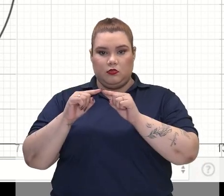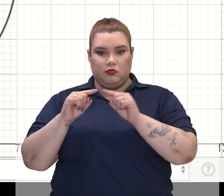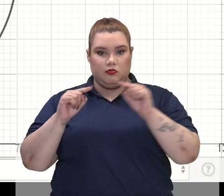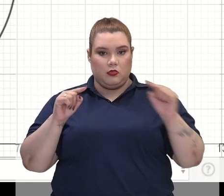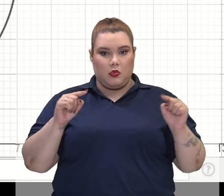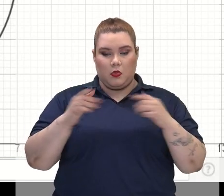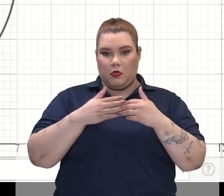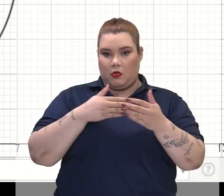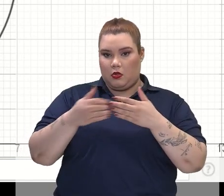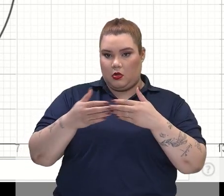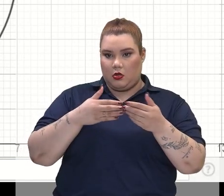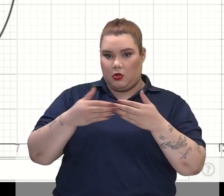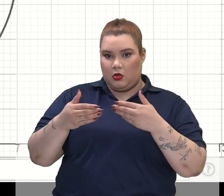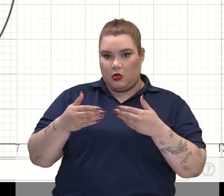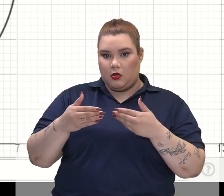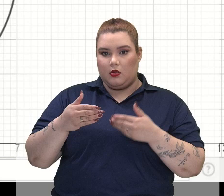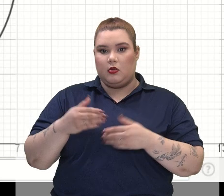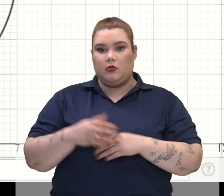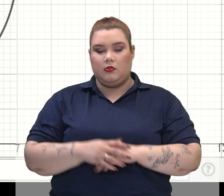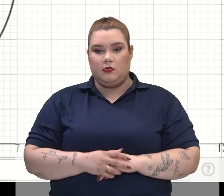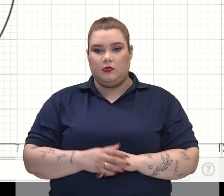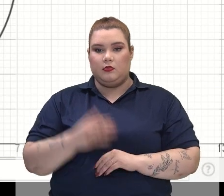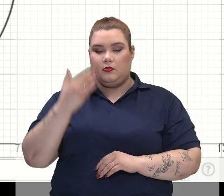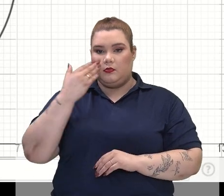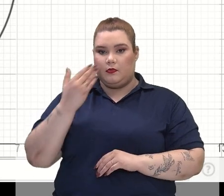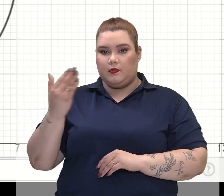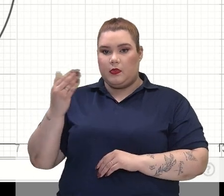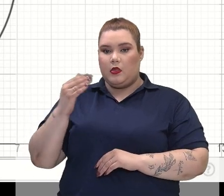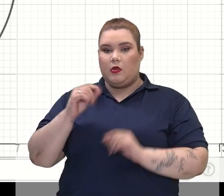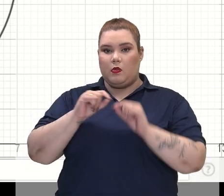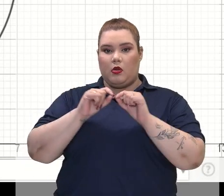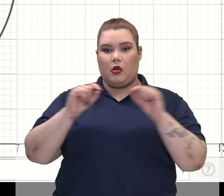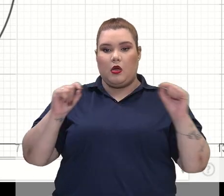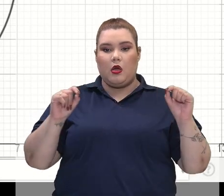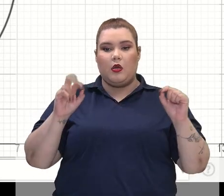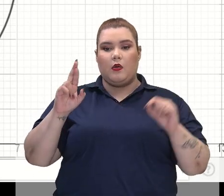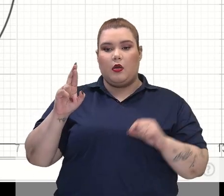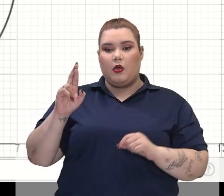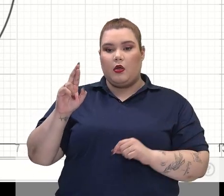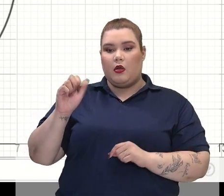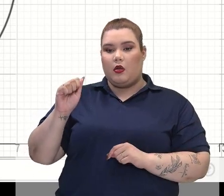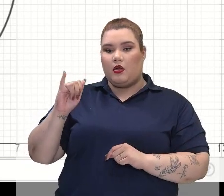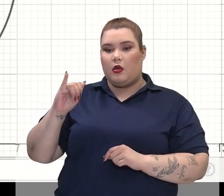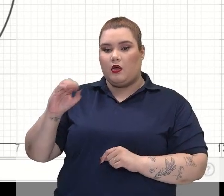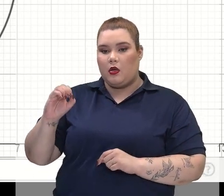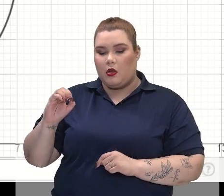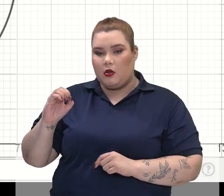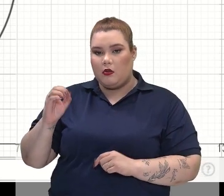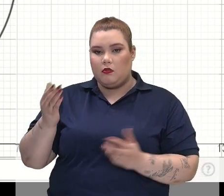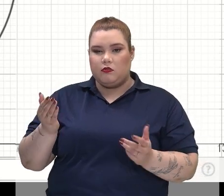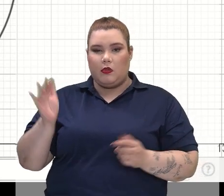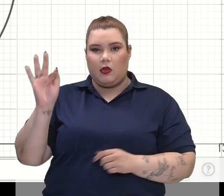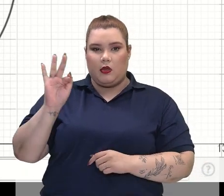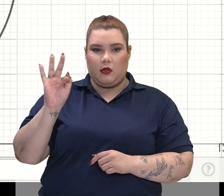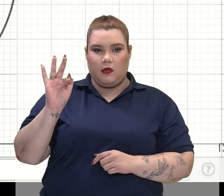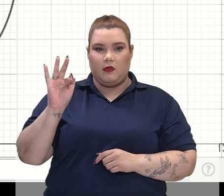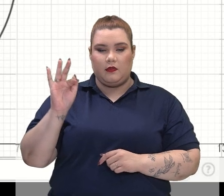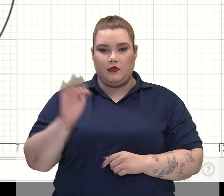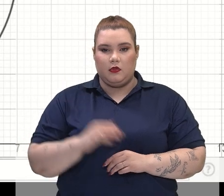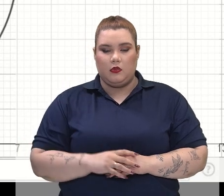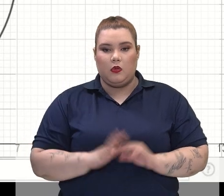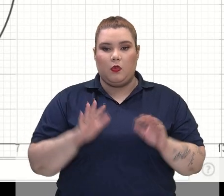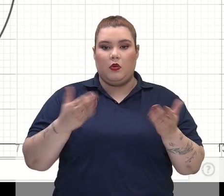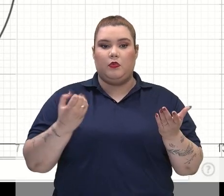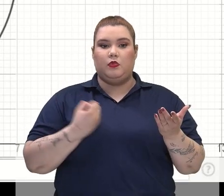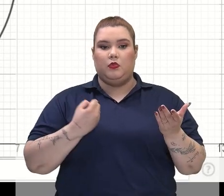da circunferência, ó. Nós temos aqui, ó, esse raio F aqui, certo? Aí nós vamos ver aqui qual o